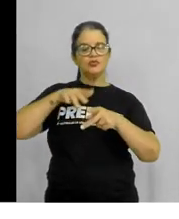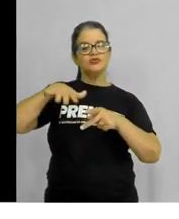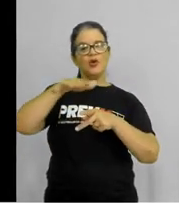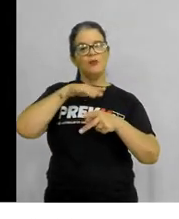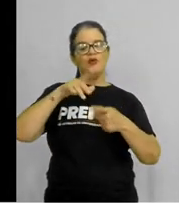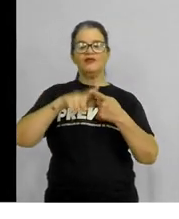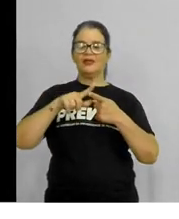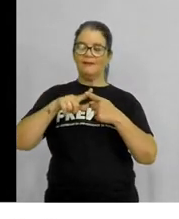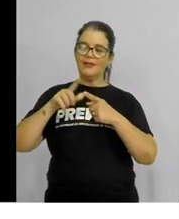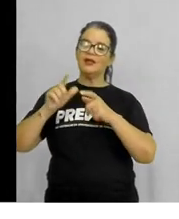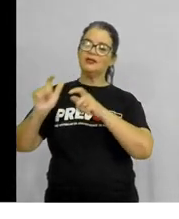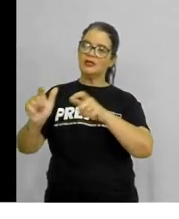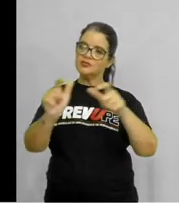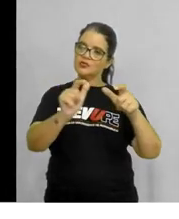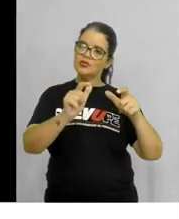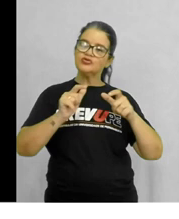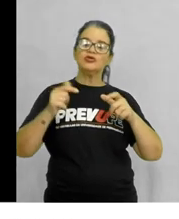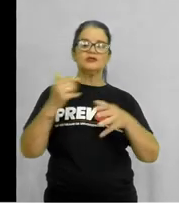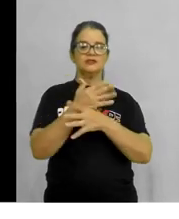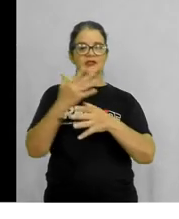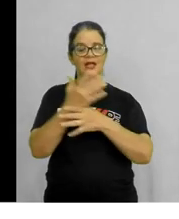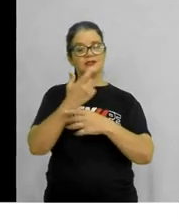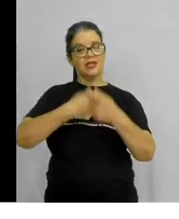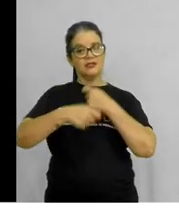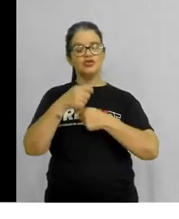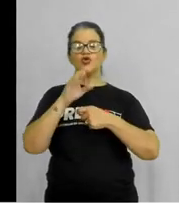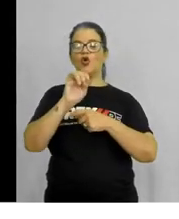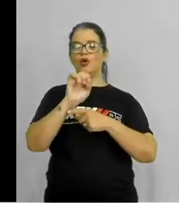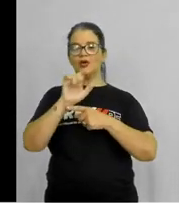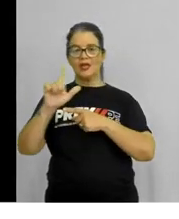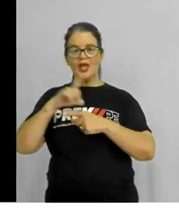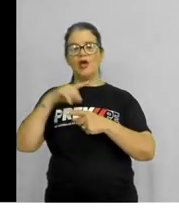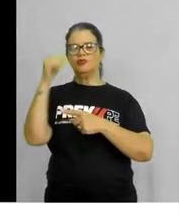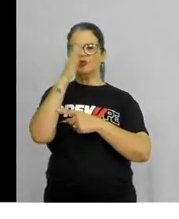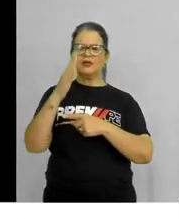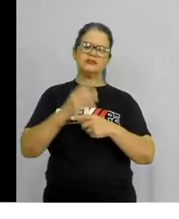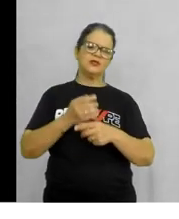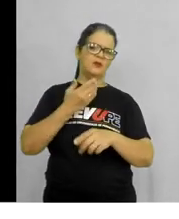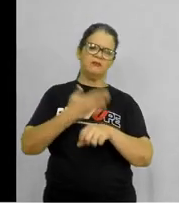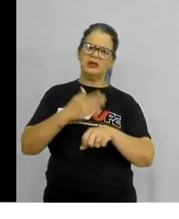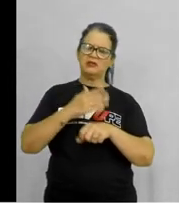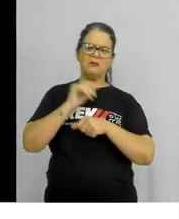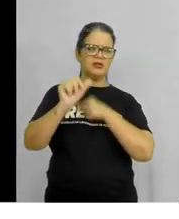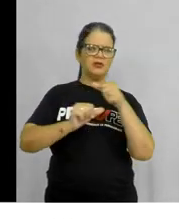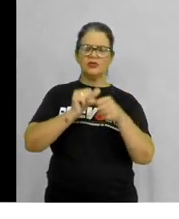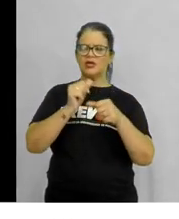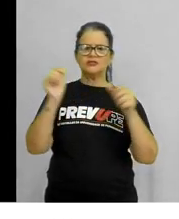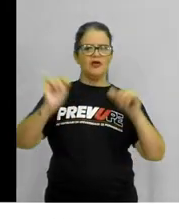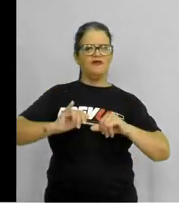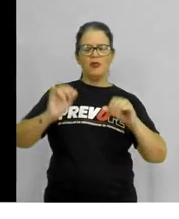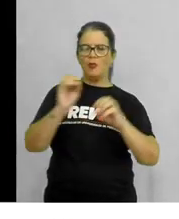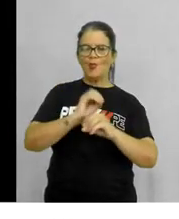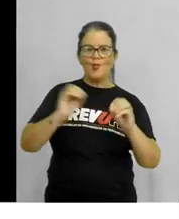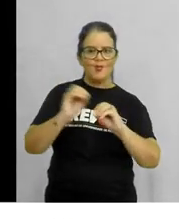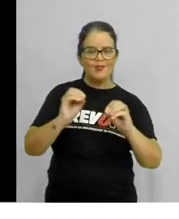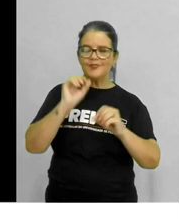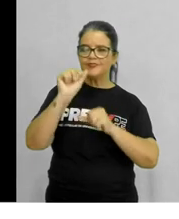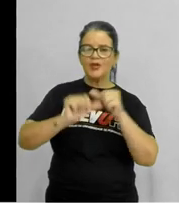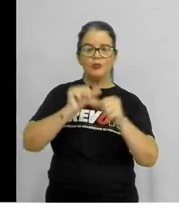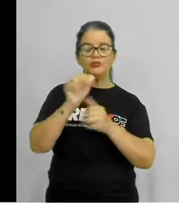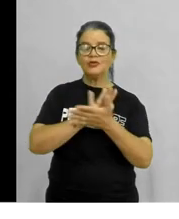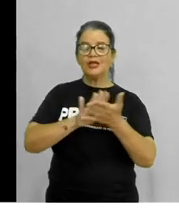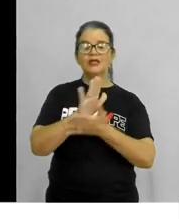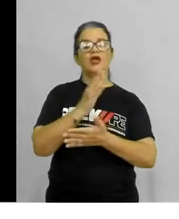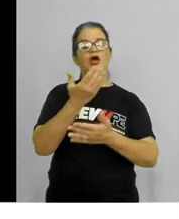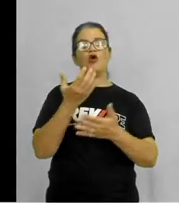de suas colônias a administração colonial do Brasil praticamente não sofreu alterações os funcionários do